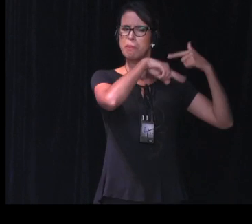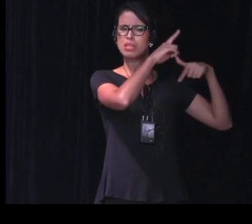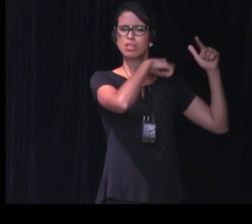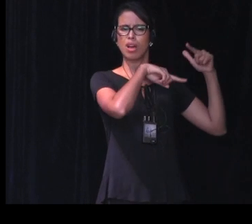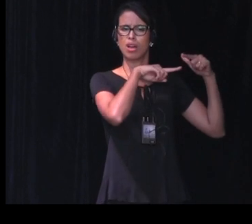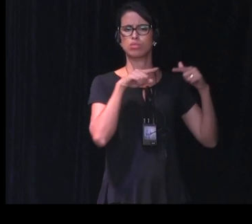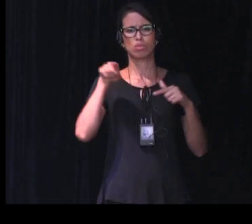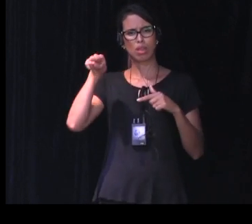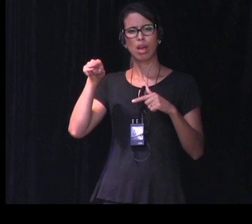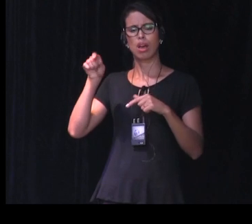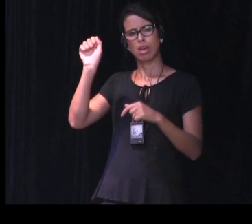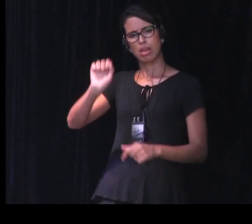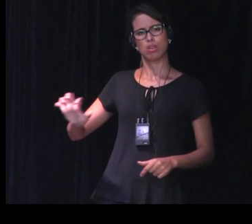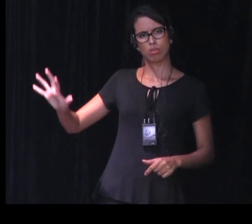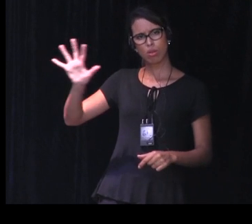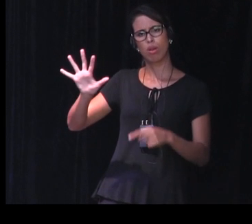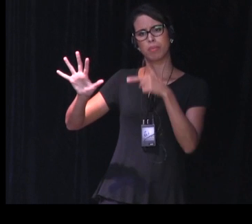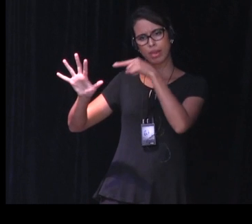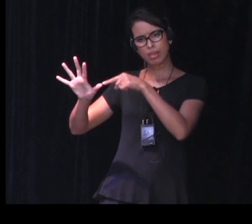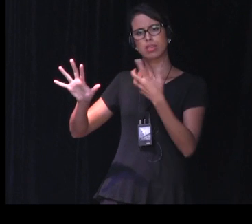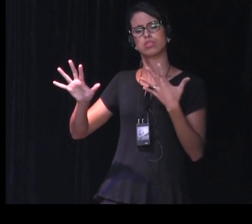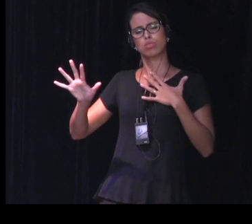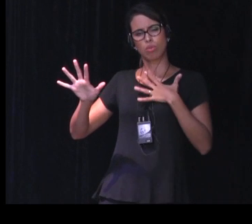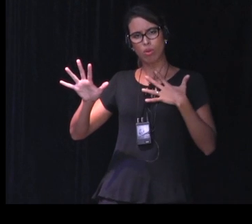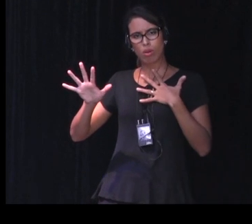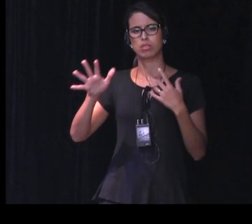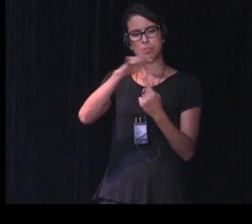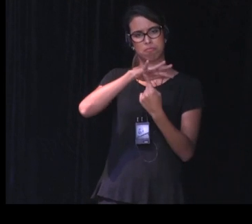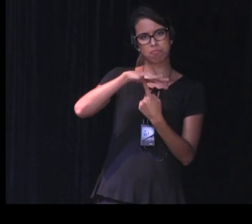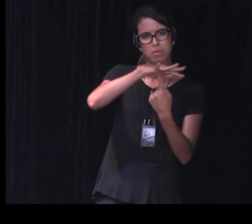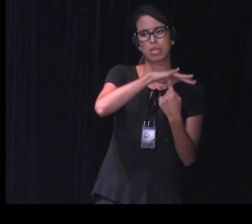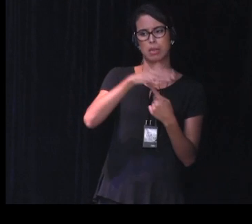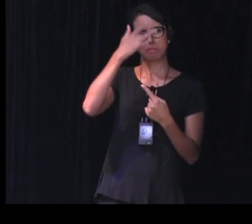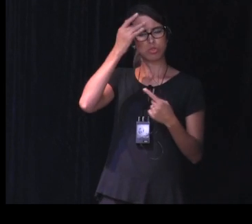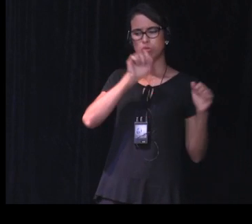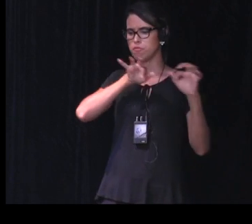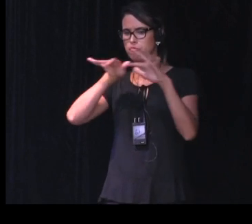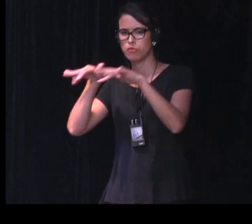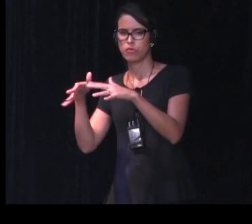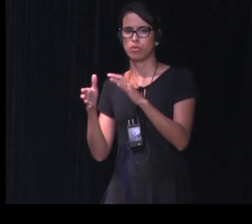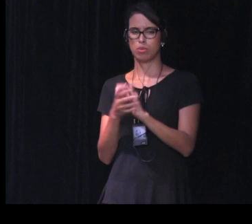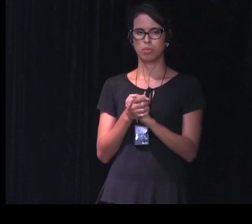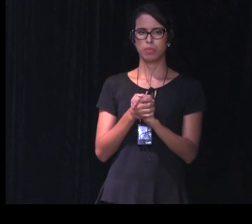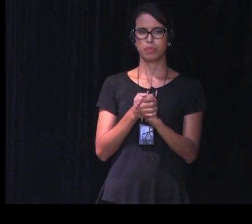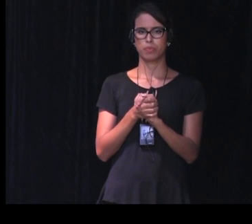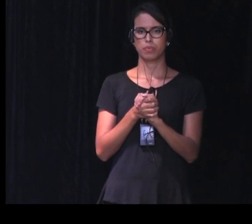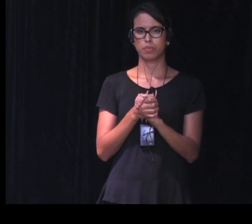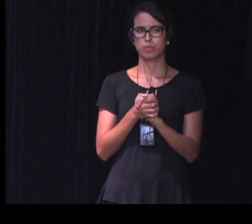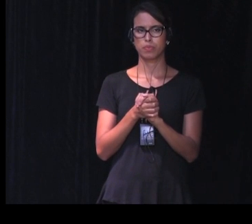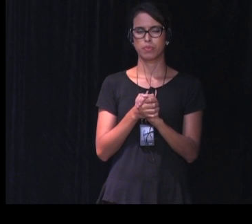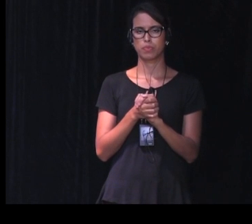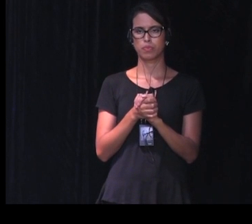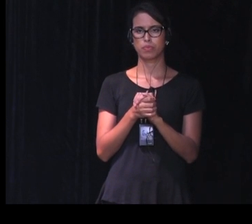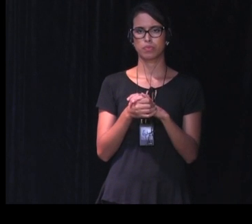dos palácios ou da aristocracia europeia que depois da Revolução Francesa são abertos ao público, ou os ingleses